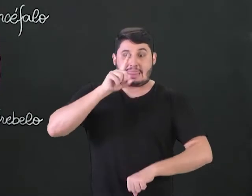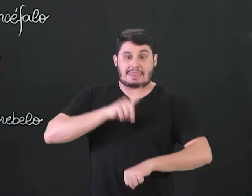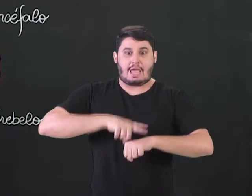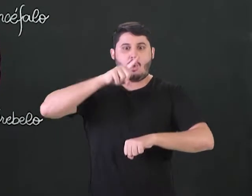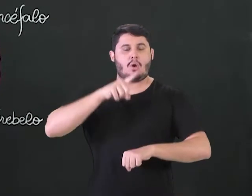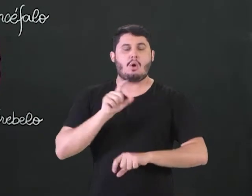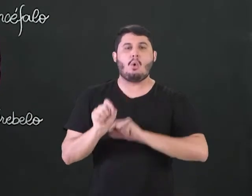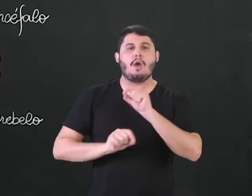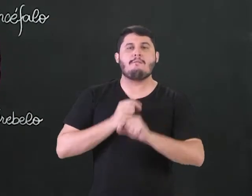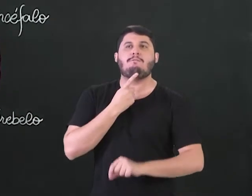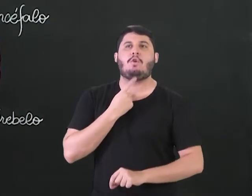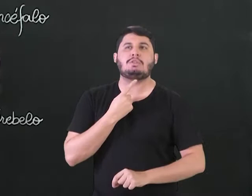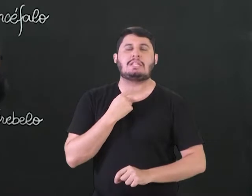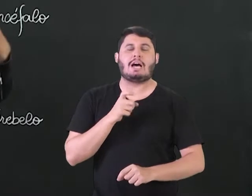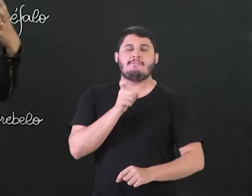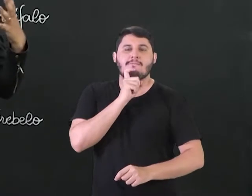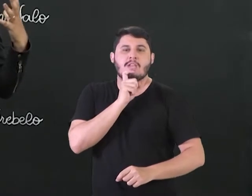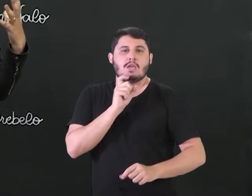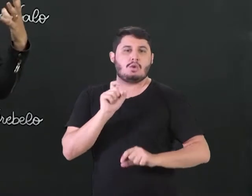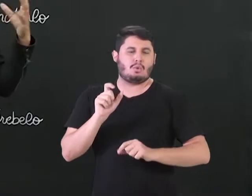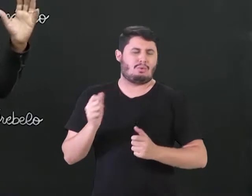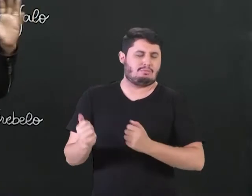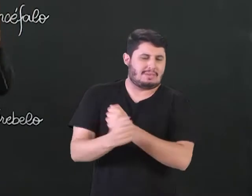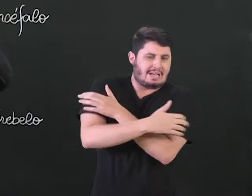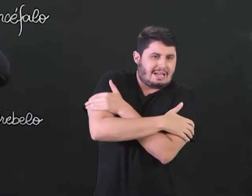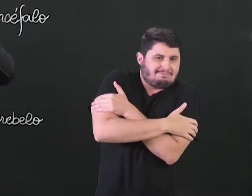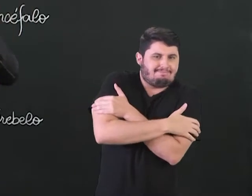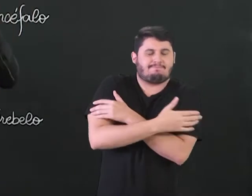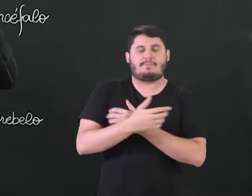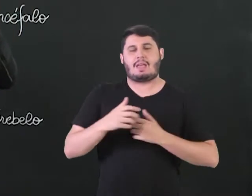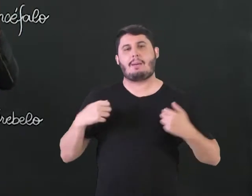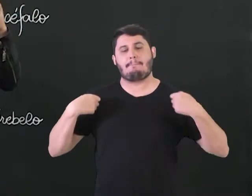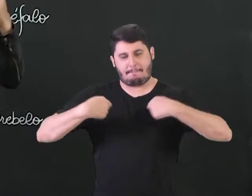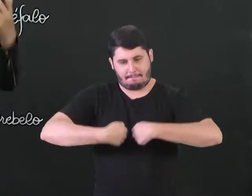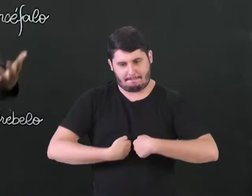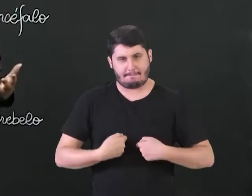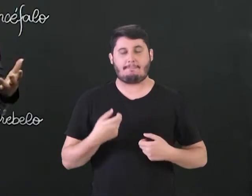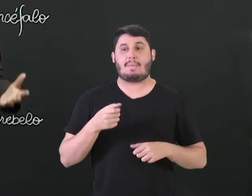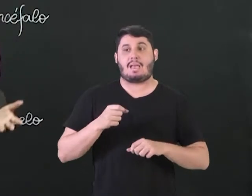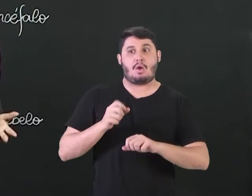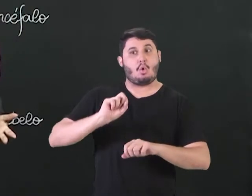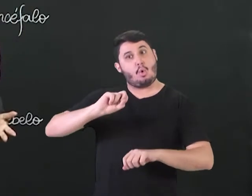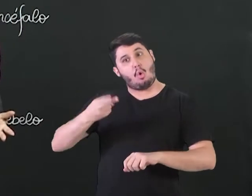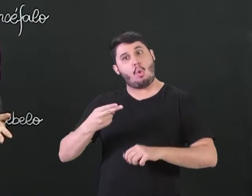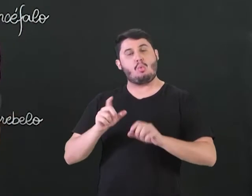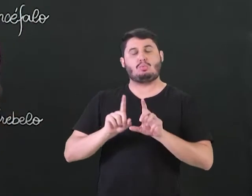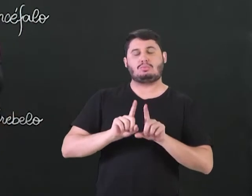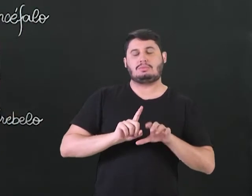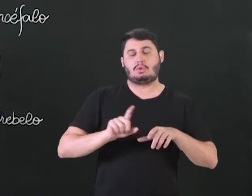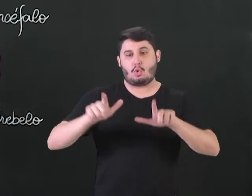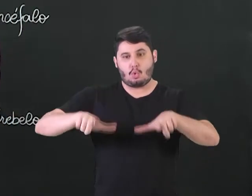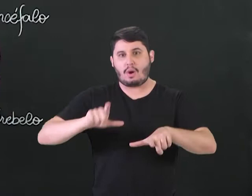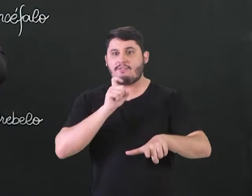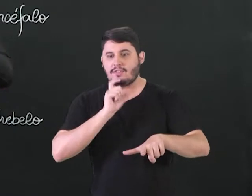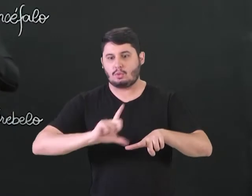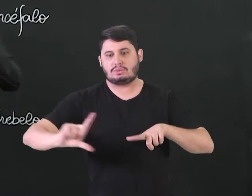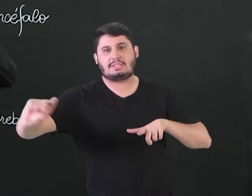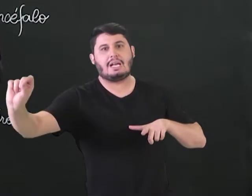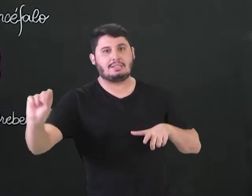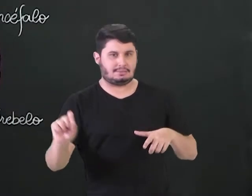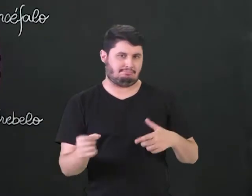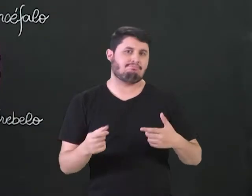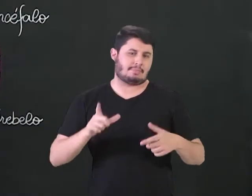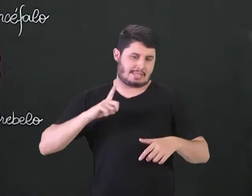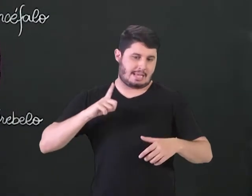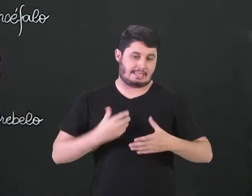casaco, vou me afastar, vou mexer. Ou seja, o sistema nervoso, ele está aí permitindo as nossas reações. Falei de